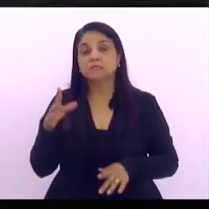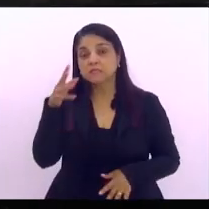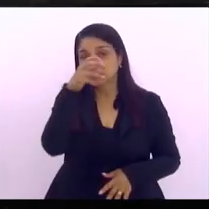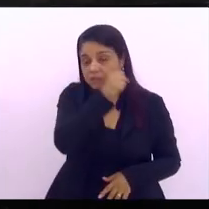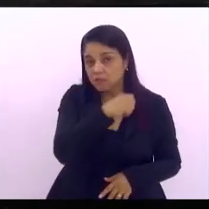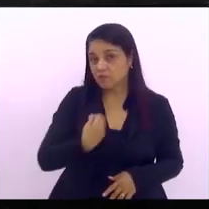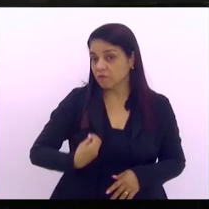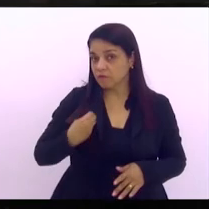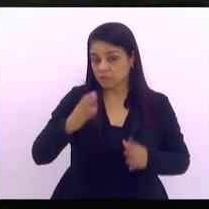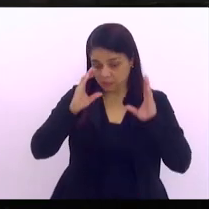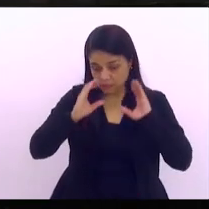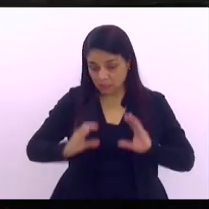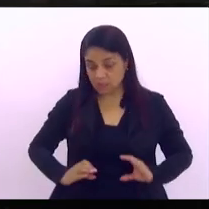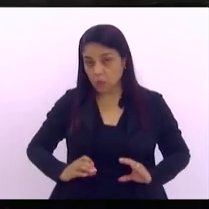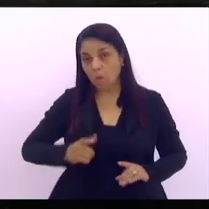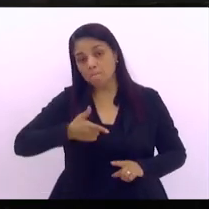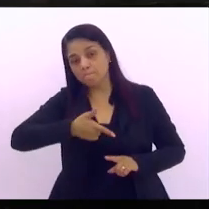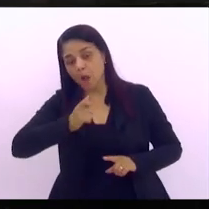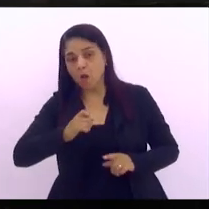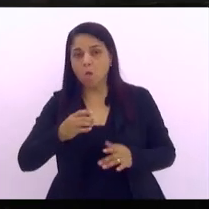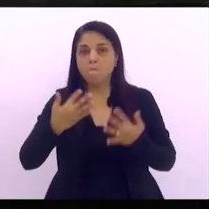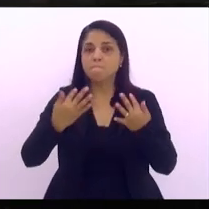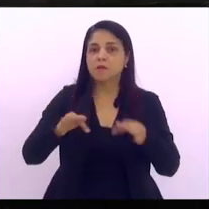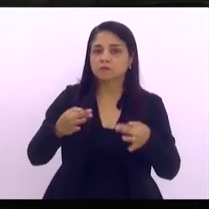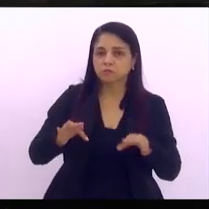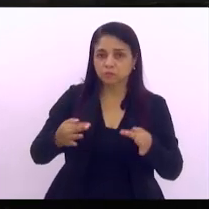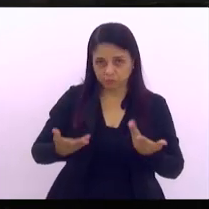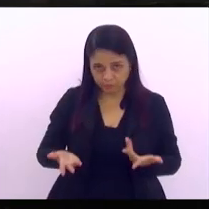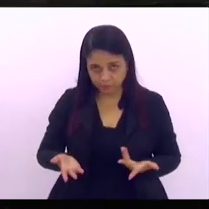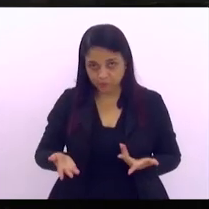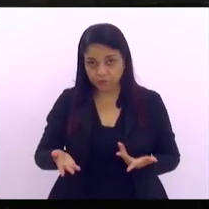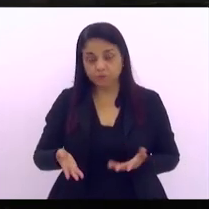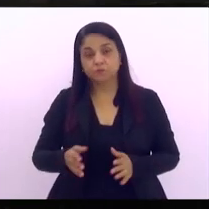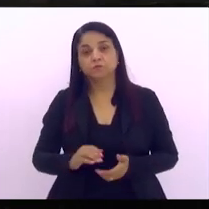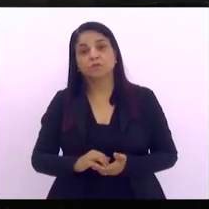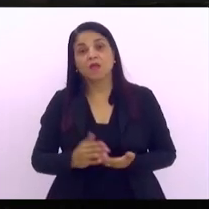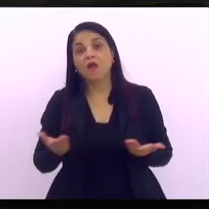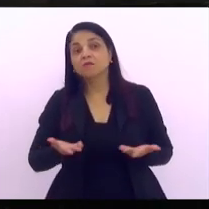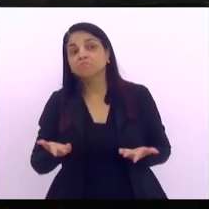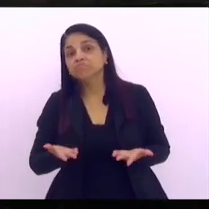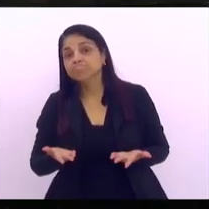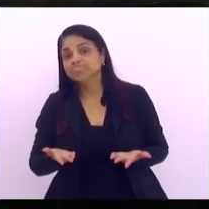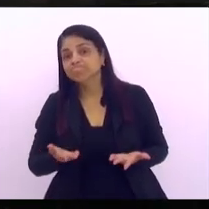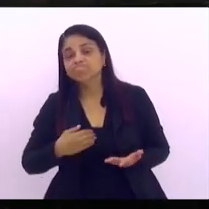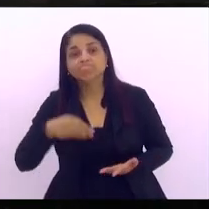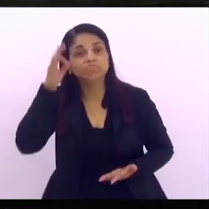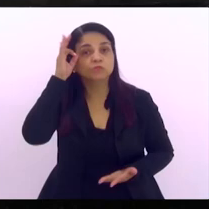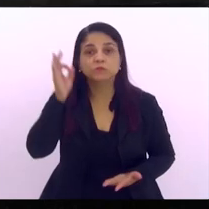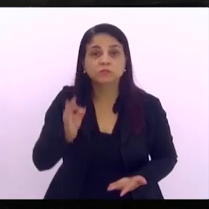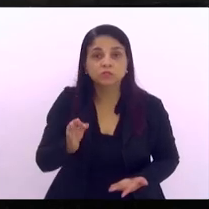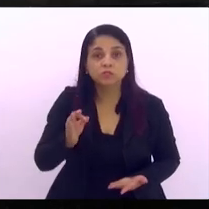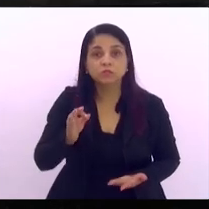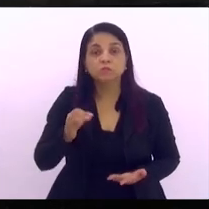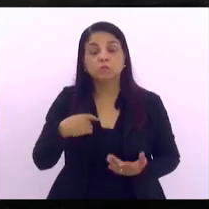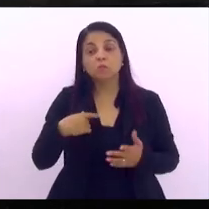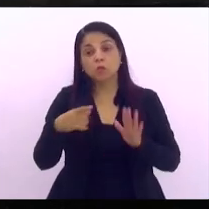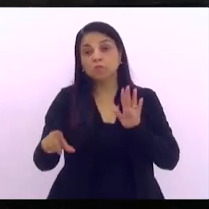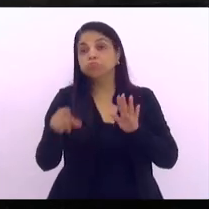pode ter sido baleado, pode ter sido machucado. Mas estou até agora sem entender por que isso aqui foi